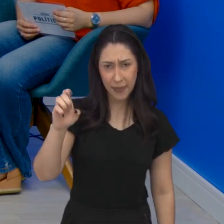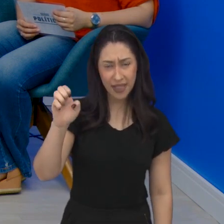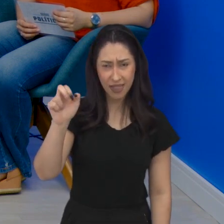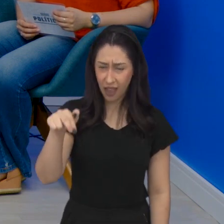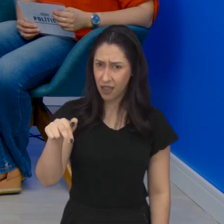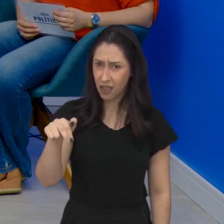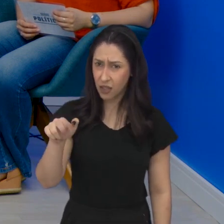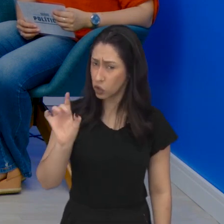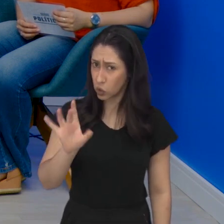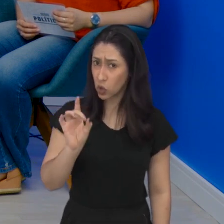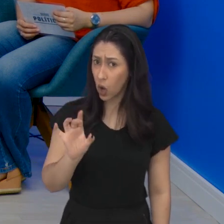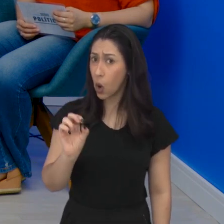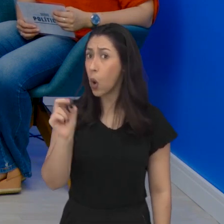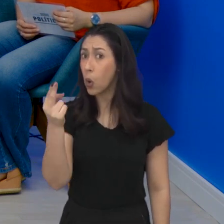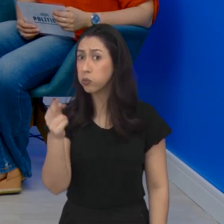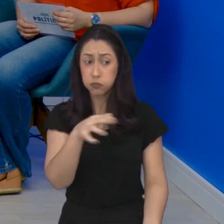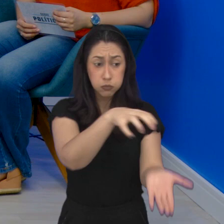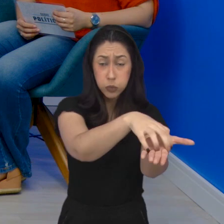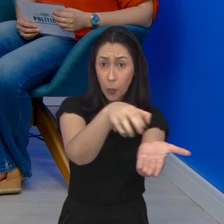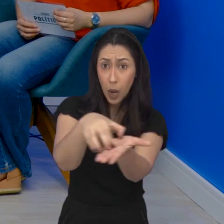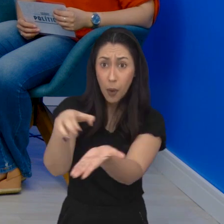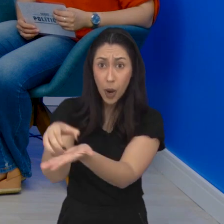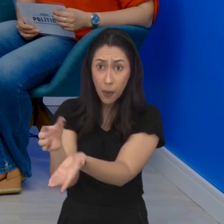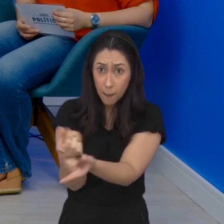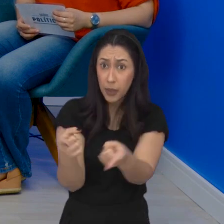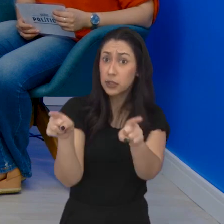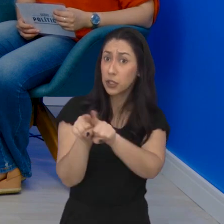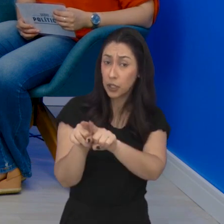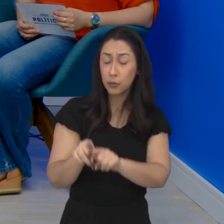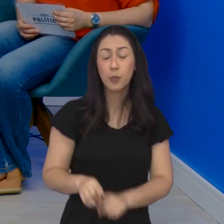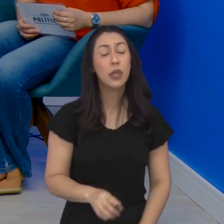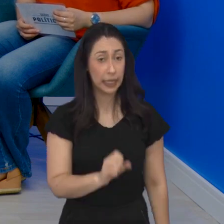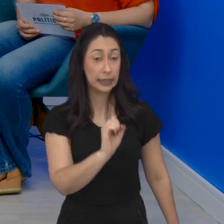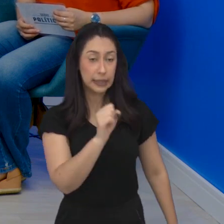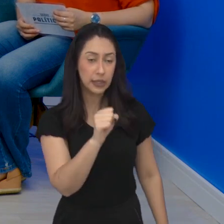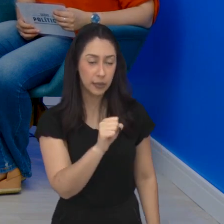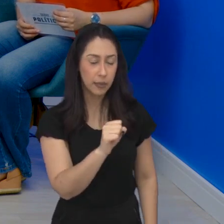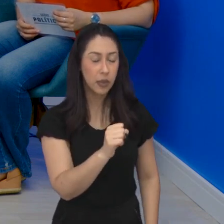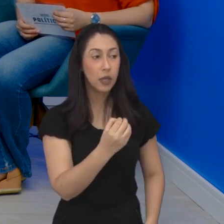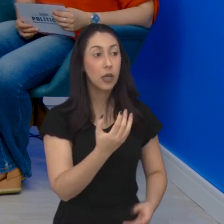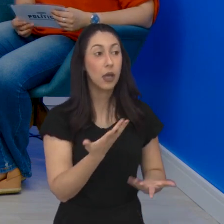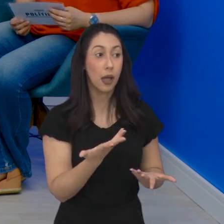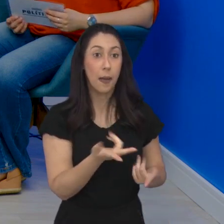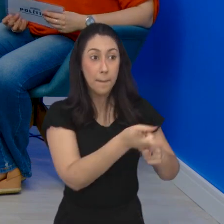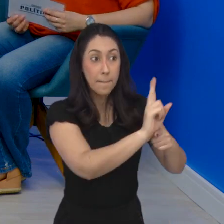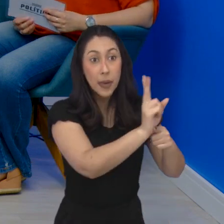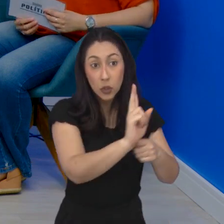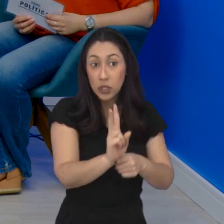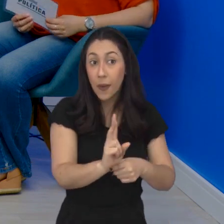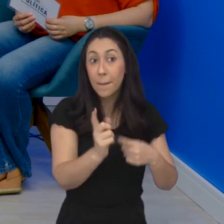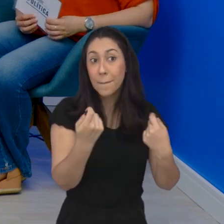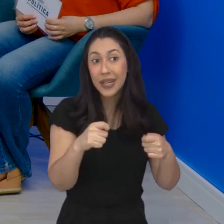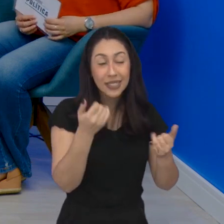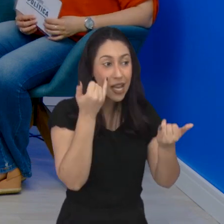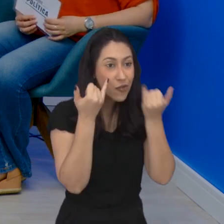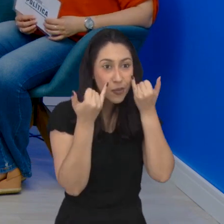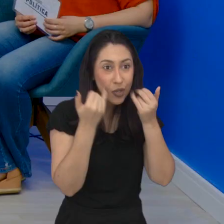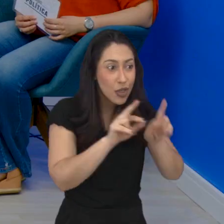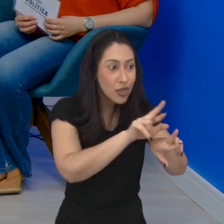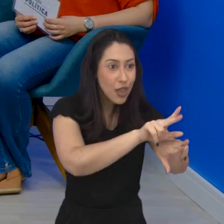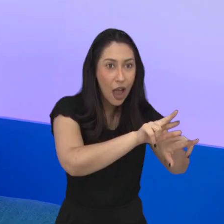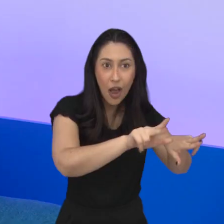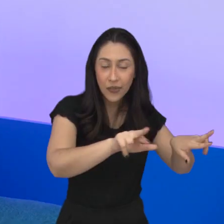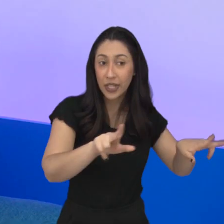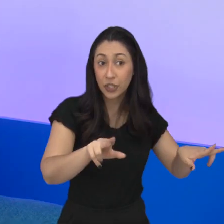tem outras instituições, outros órgãos envolvidos também, né? Sim, para a gente fazer o monitoramento, a gente necessita de informações